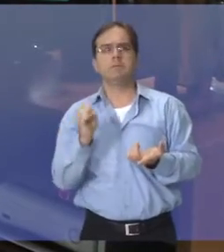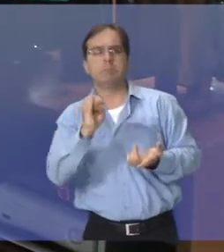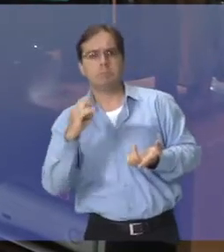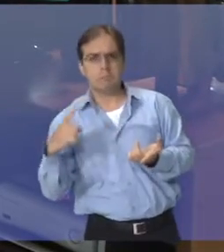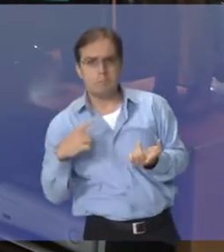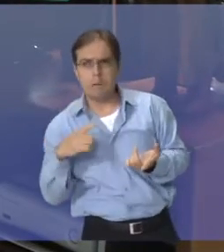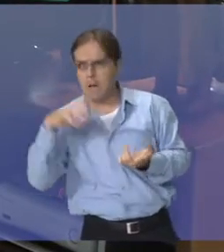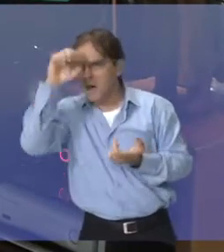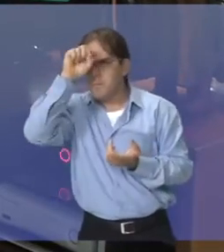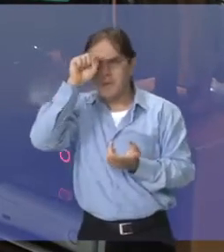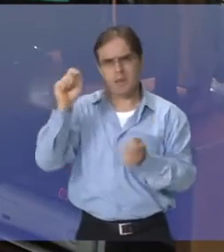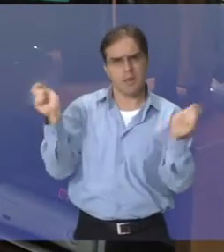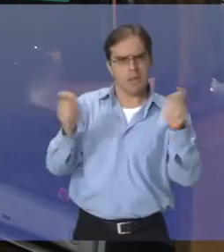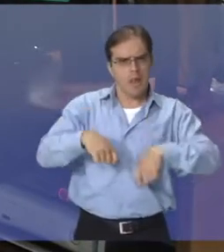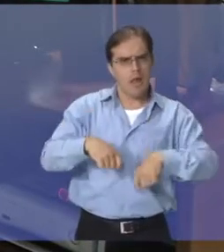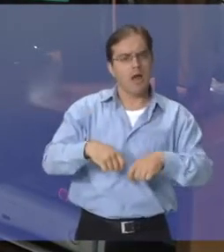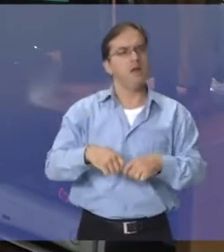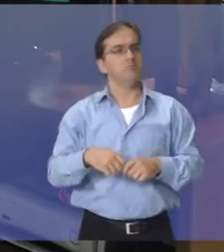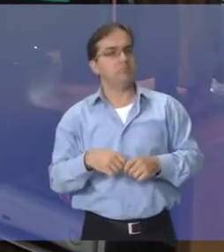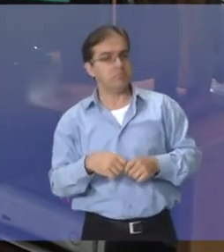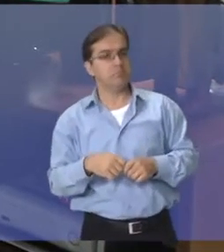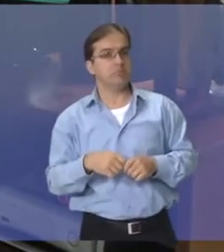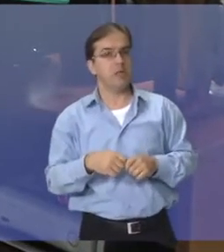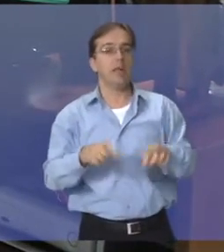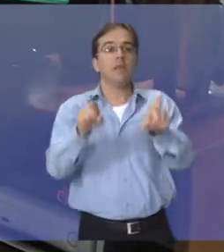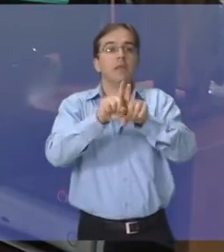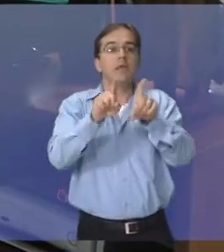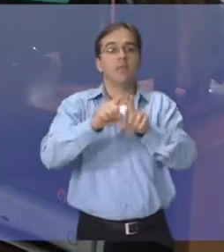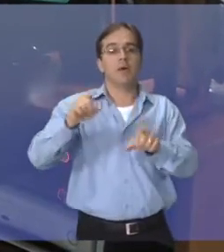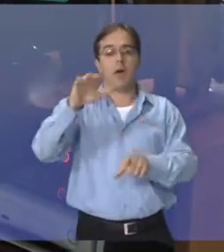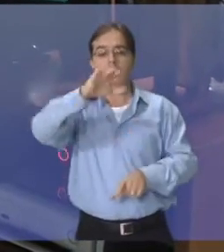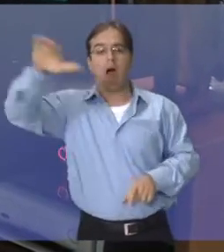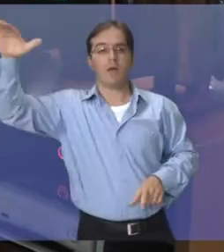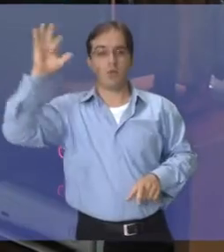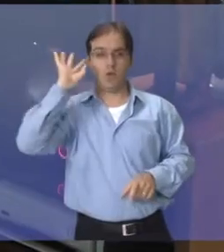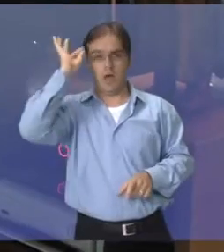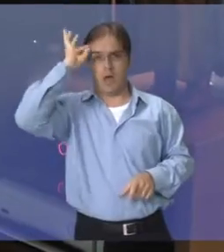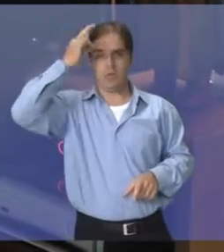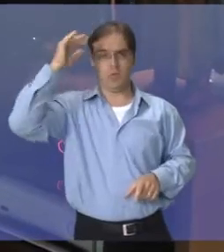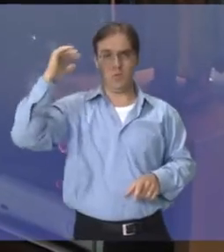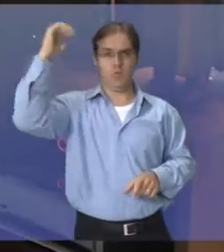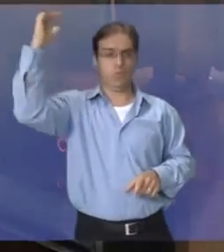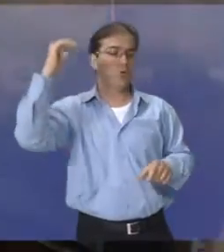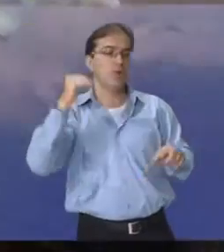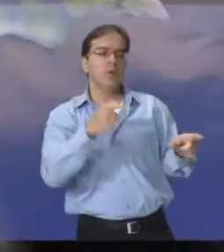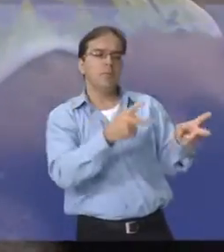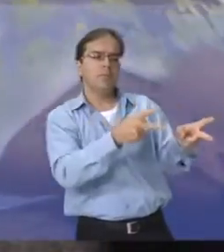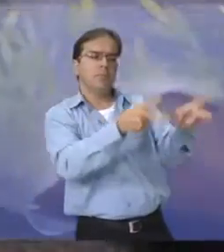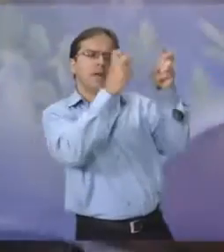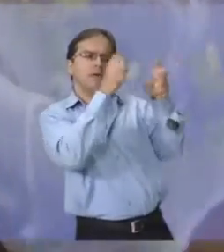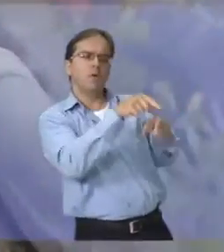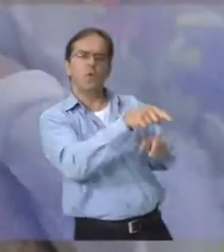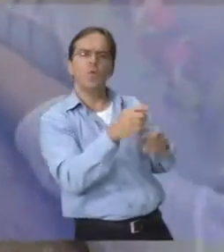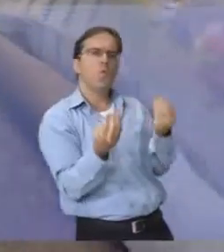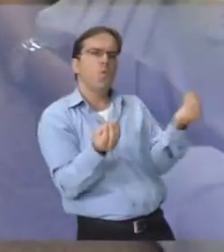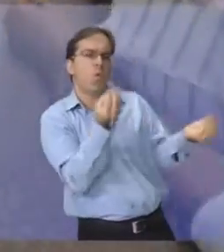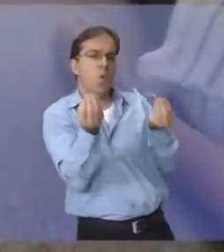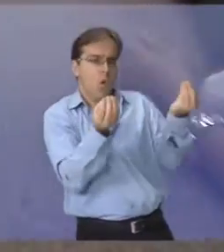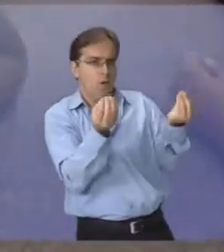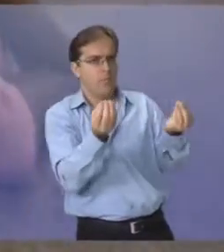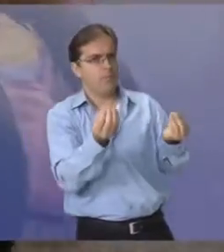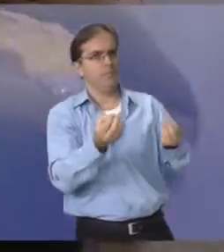percebem essa relação delas com as crianças, das crianças com o game. Tá? O segundo